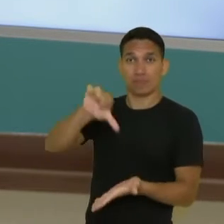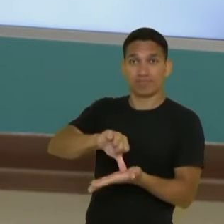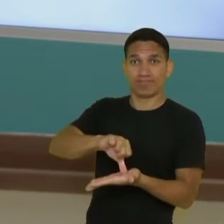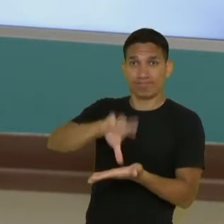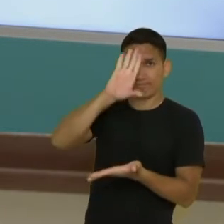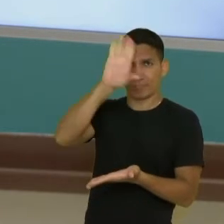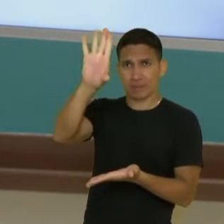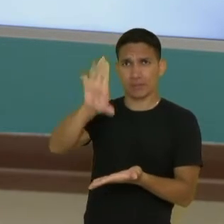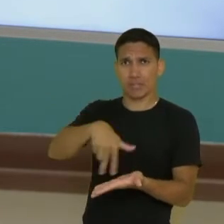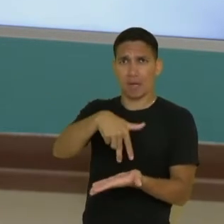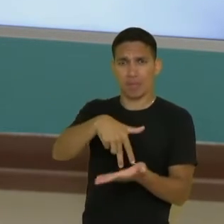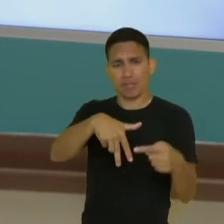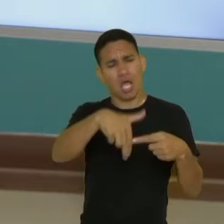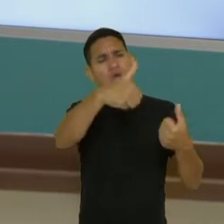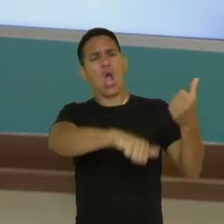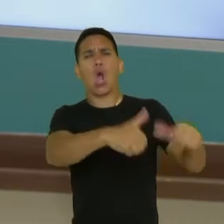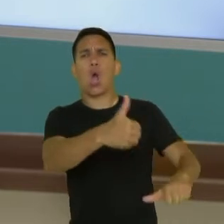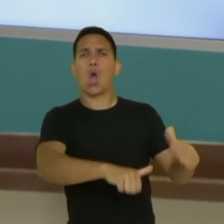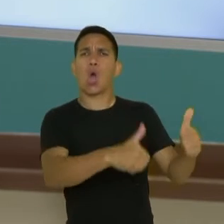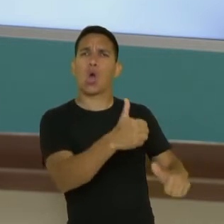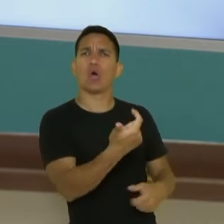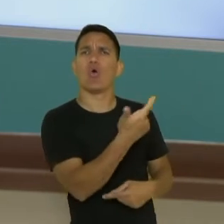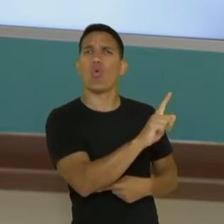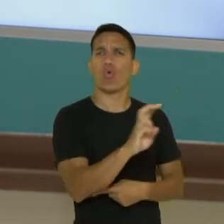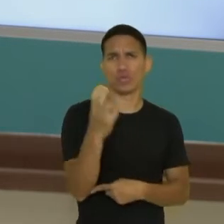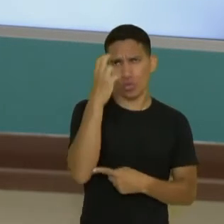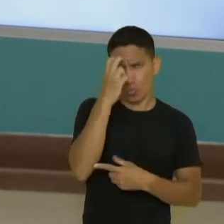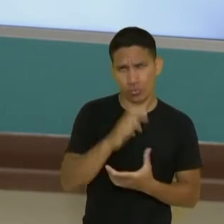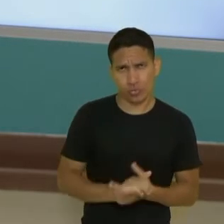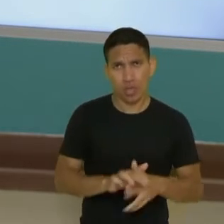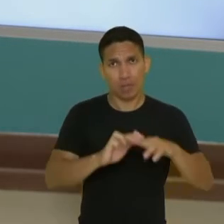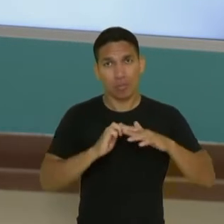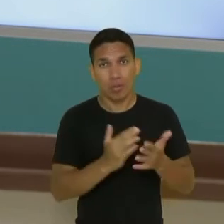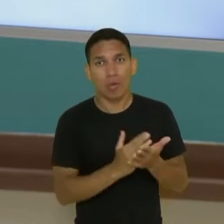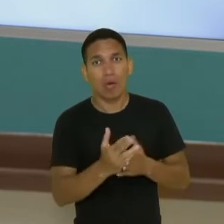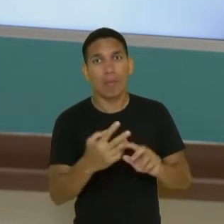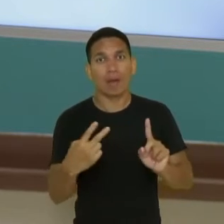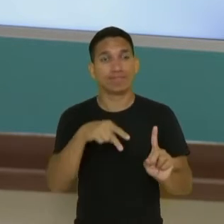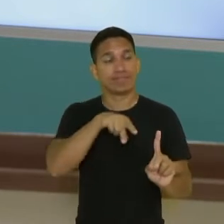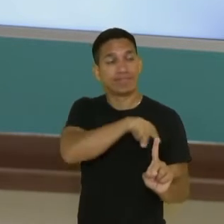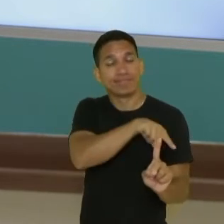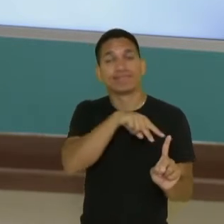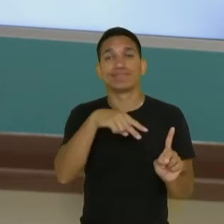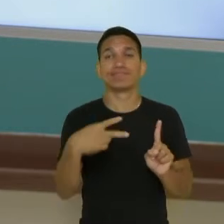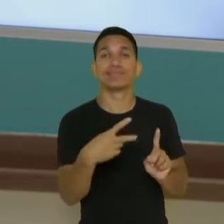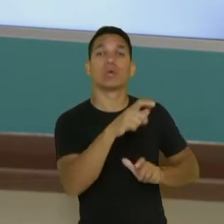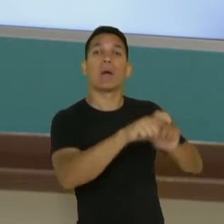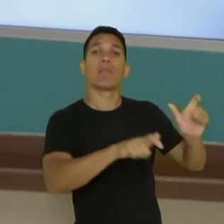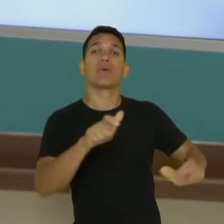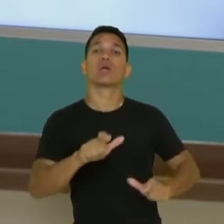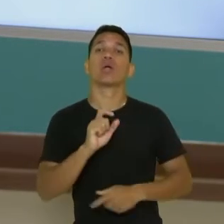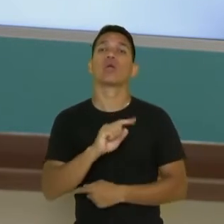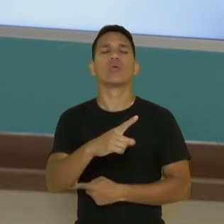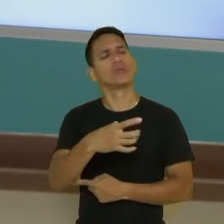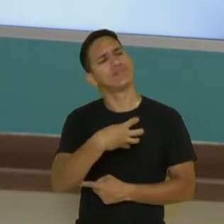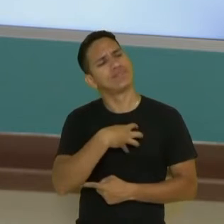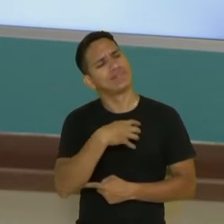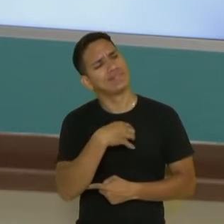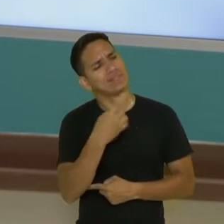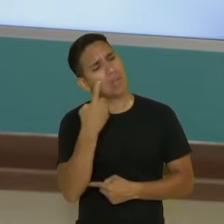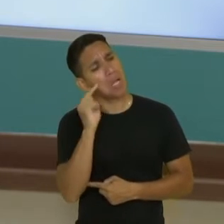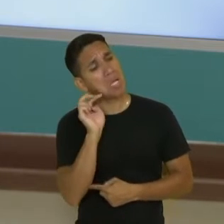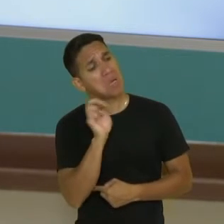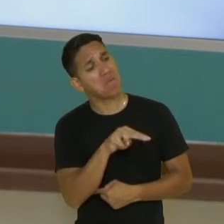o julgamento das outras culturas a partir da perspectiva particular do povo que a julga,